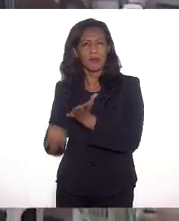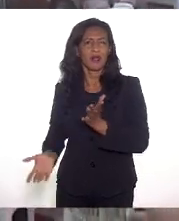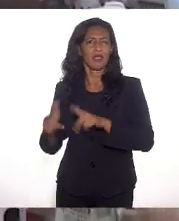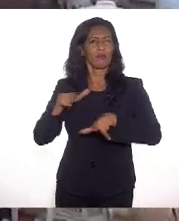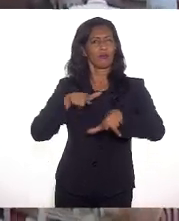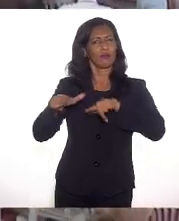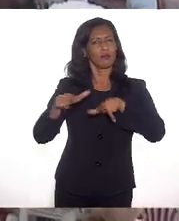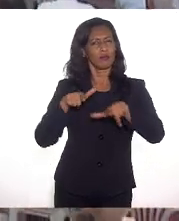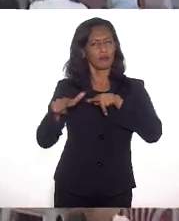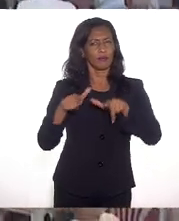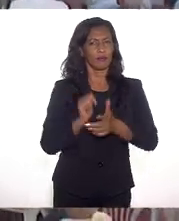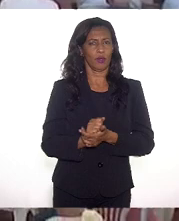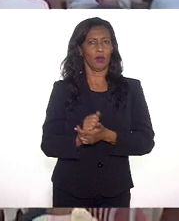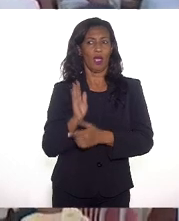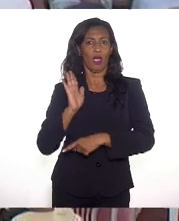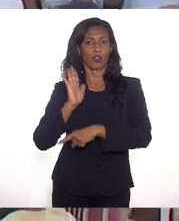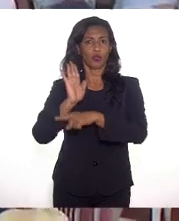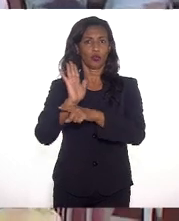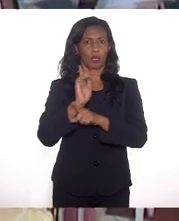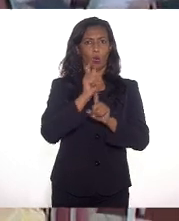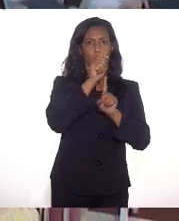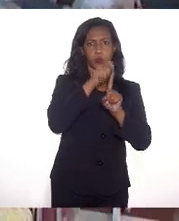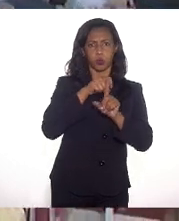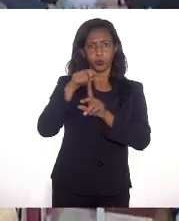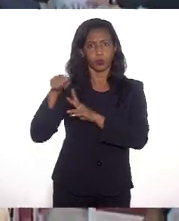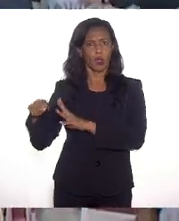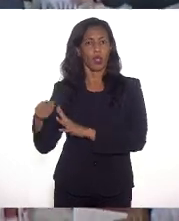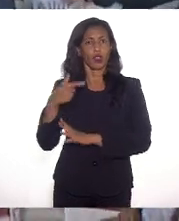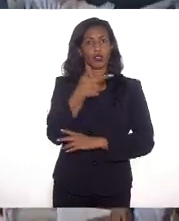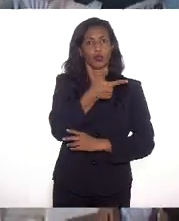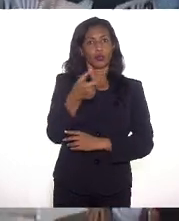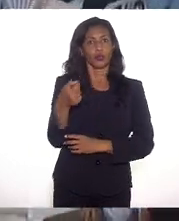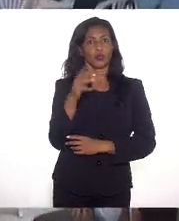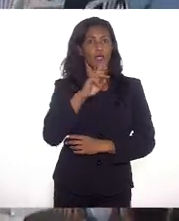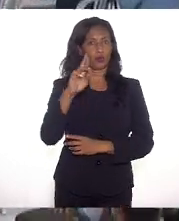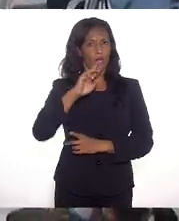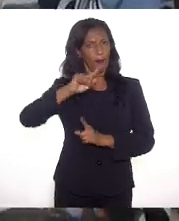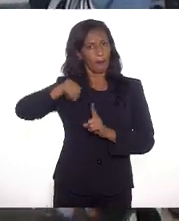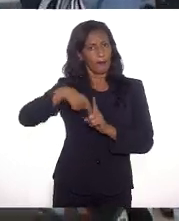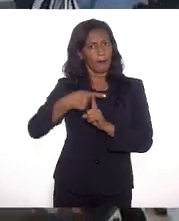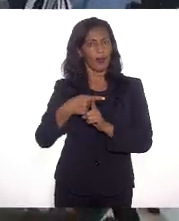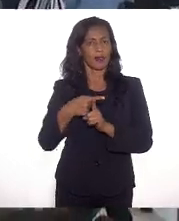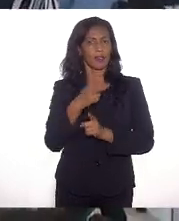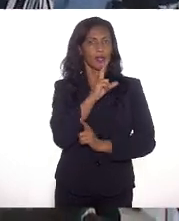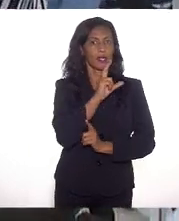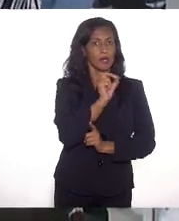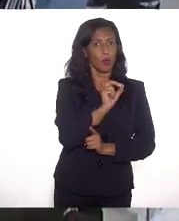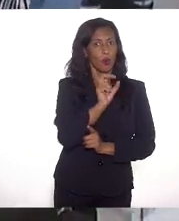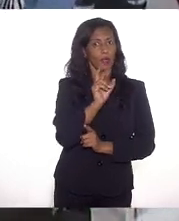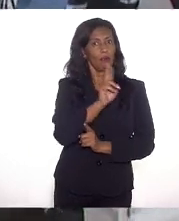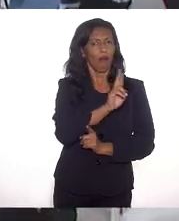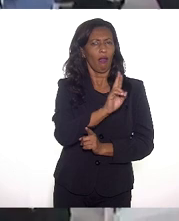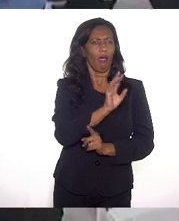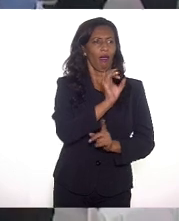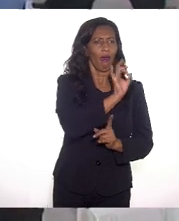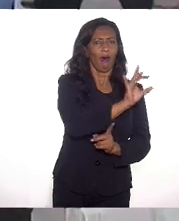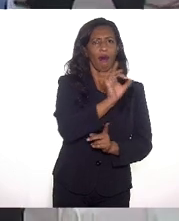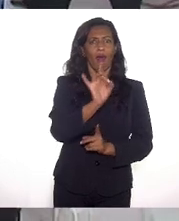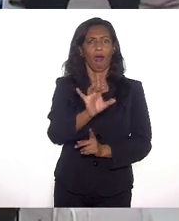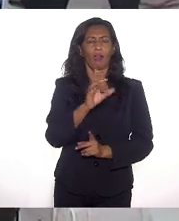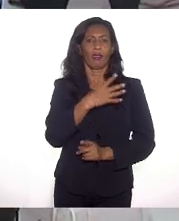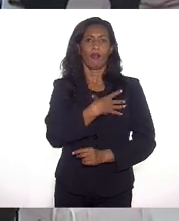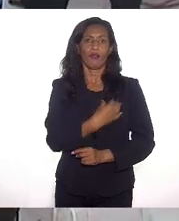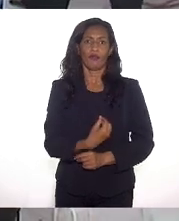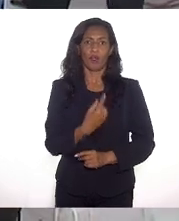empregos. A ajuda mensal é de R$ 200, com acréscimo de 50 para cada filho, limitado